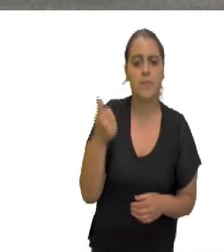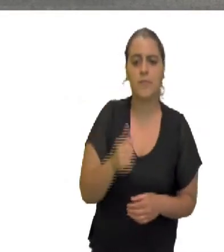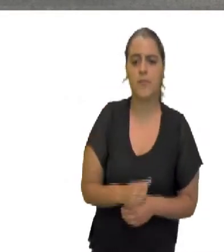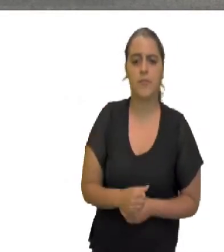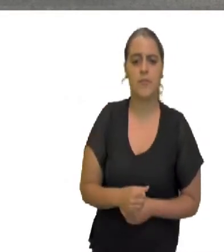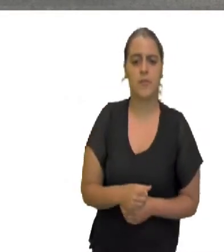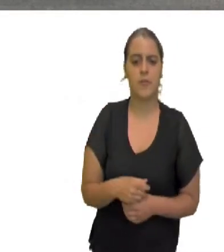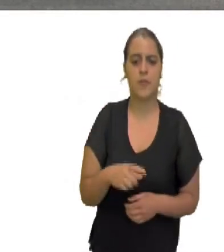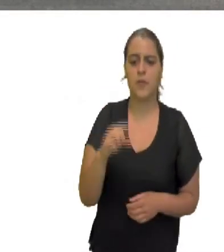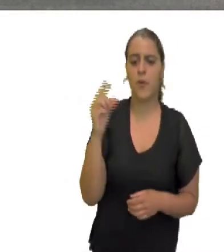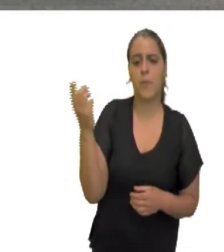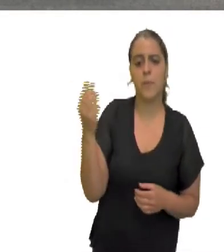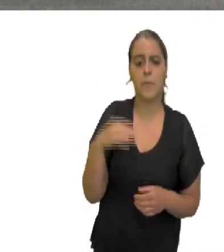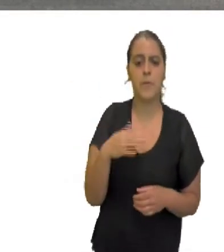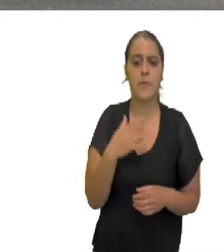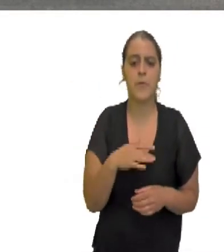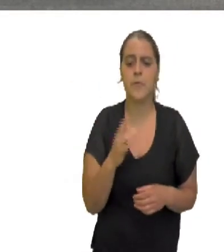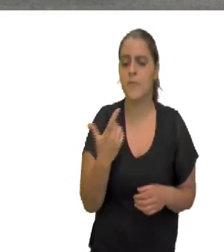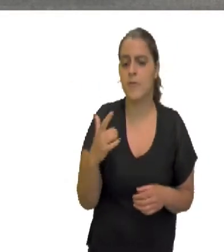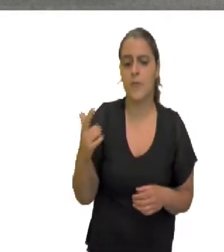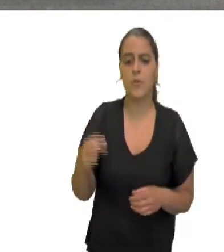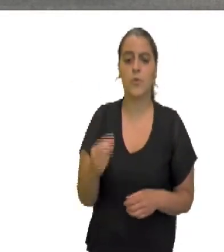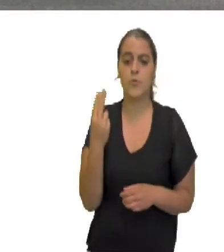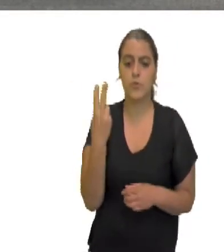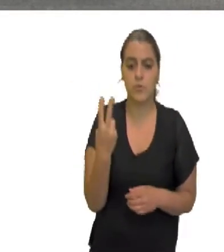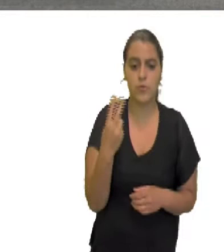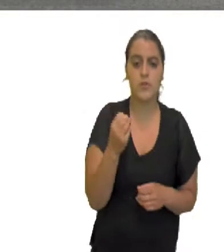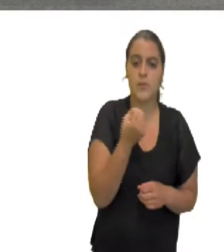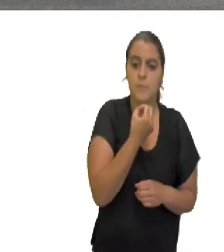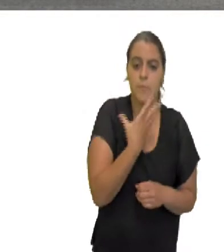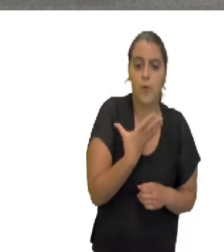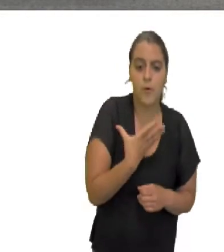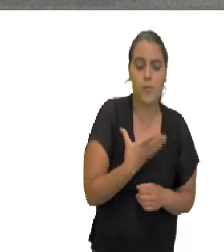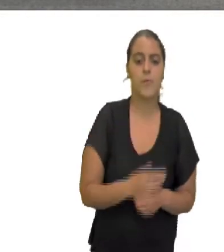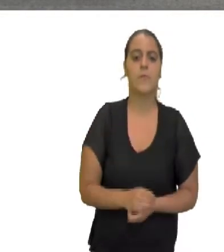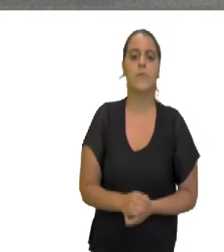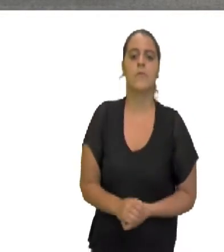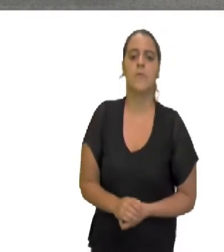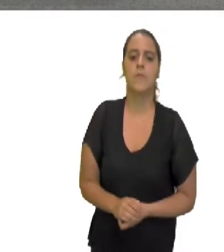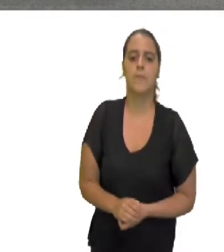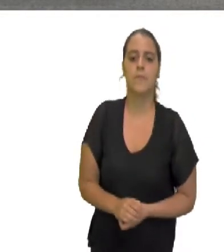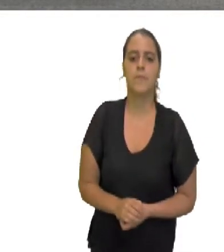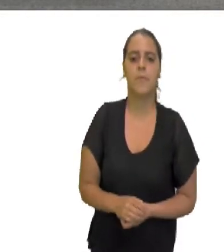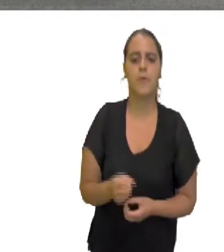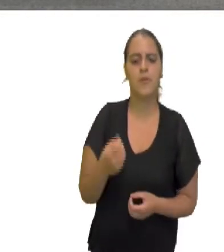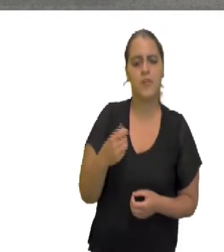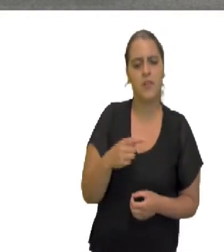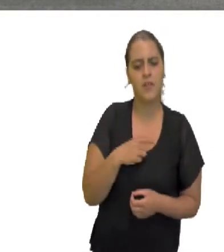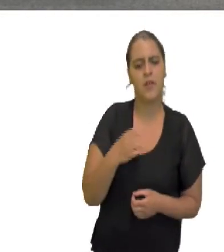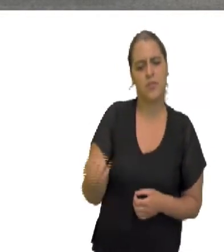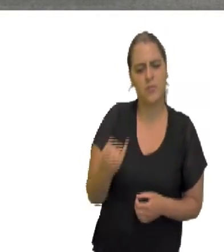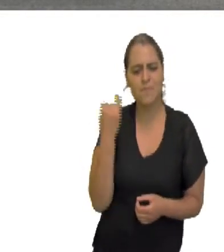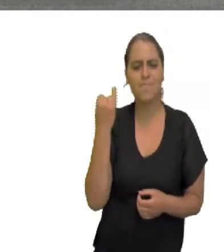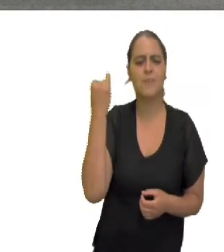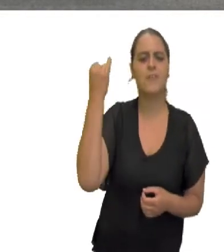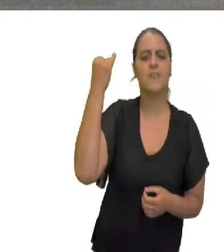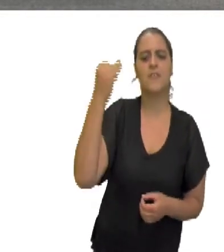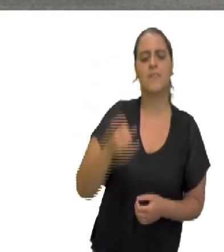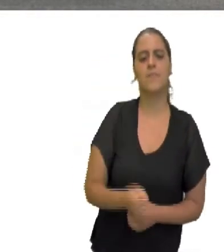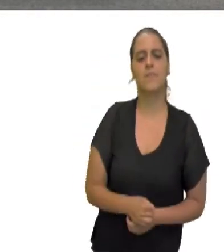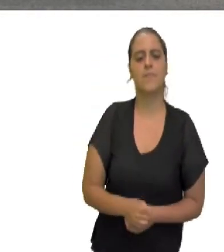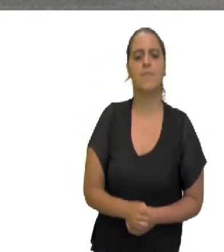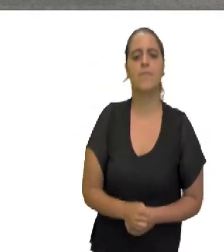e não existe pior. Todos os dois lados tem os seus benefícios, tem os seus